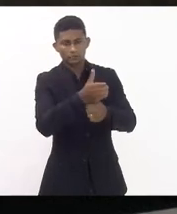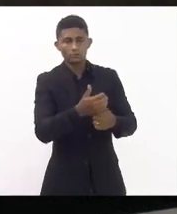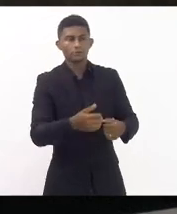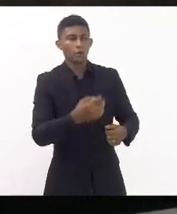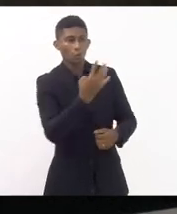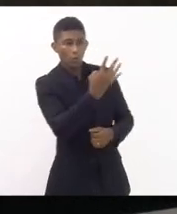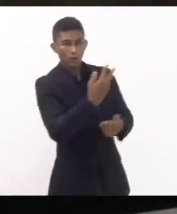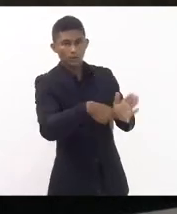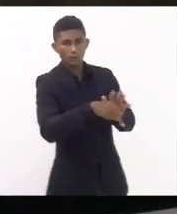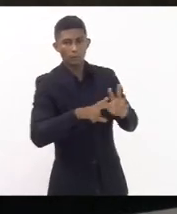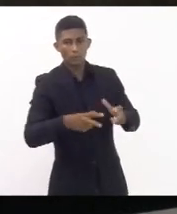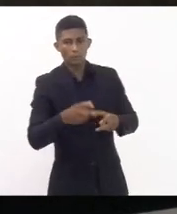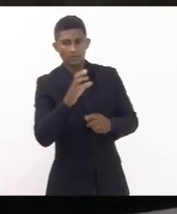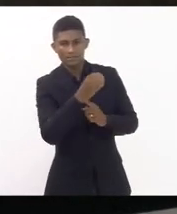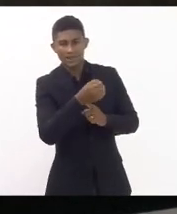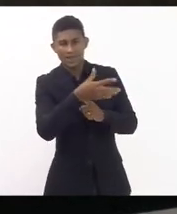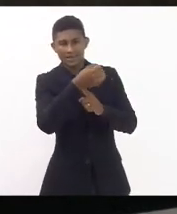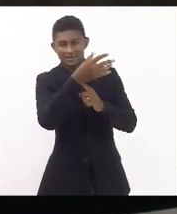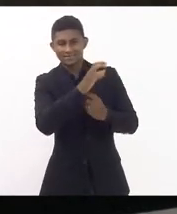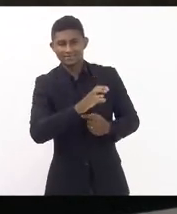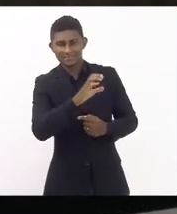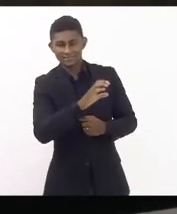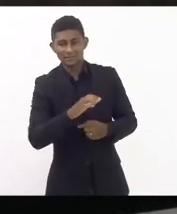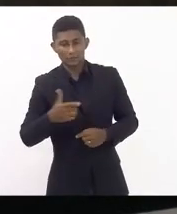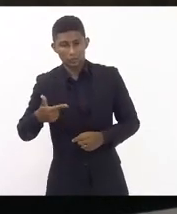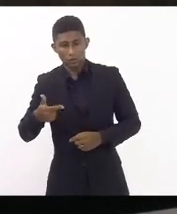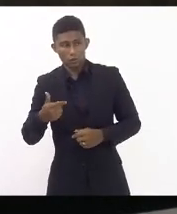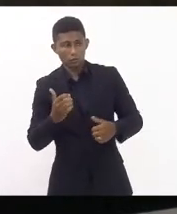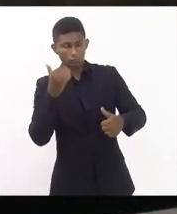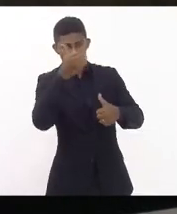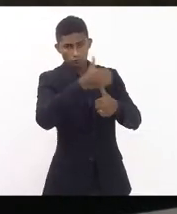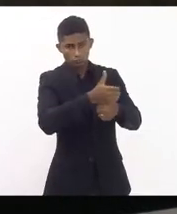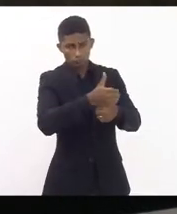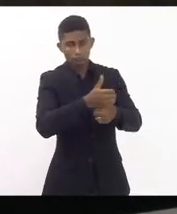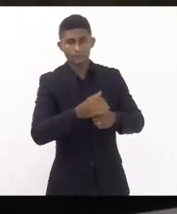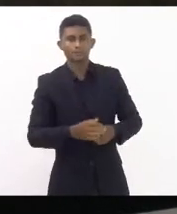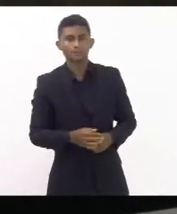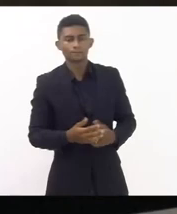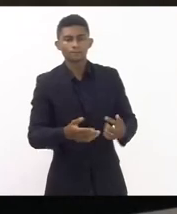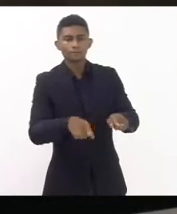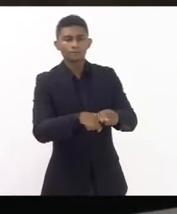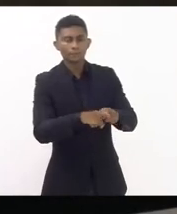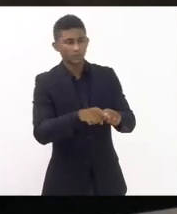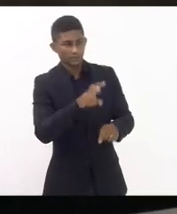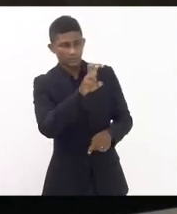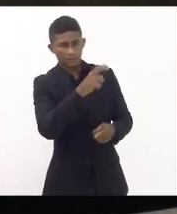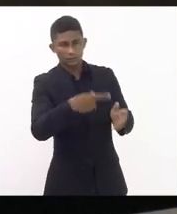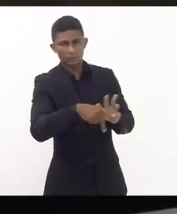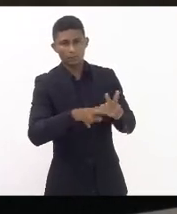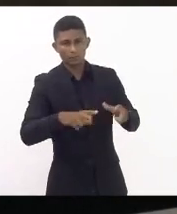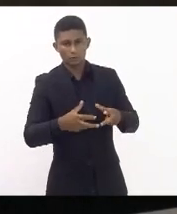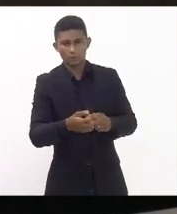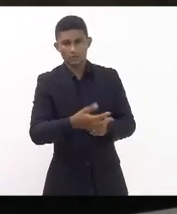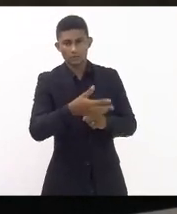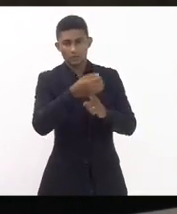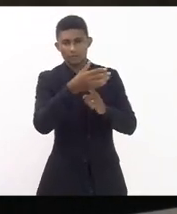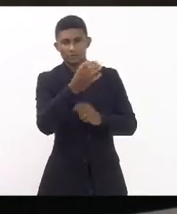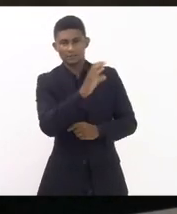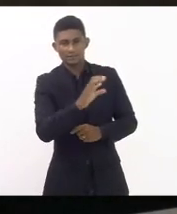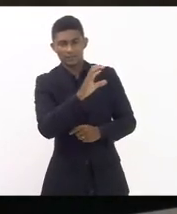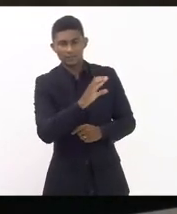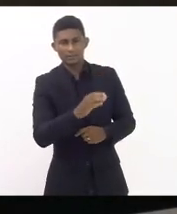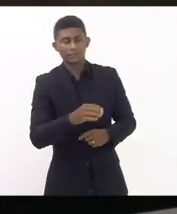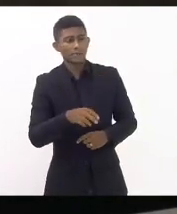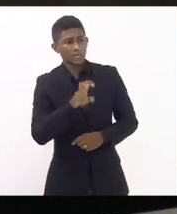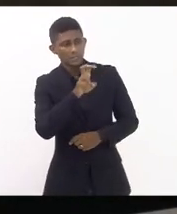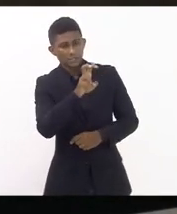4 da Comissão de Ciência e Tecnologia e 12 de plenário pela emenda 6 da CCJ, emenda 5 da Comissão de Ciência e Tecnologia e 5 de plenário